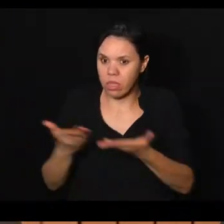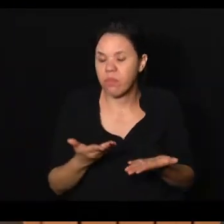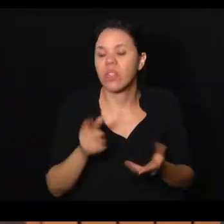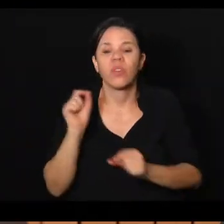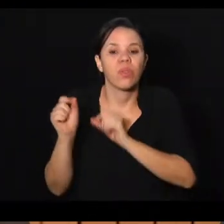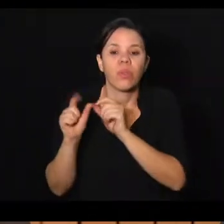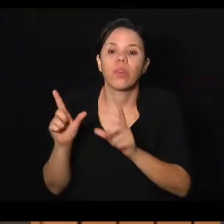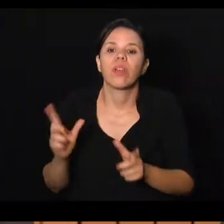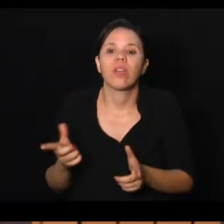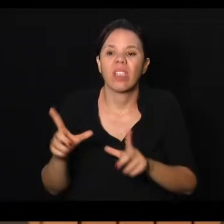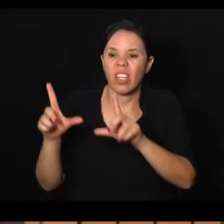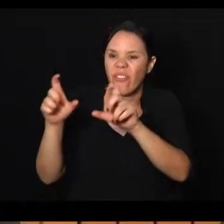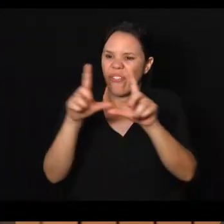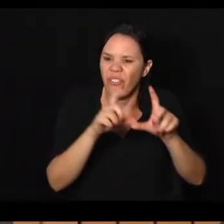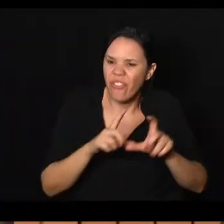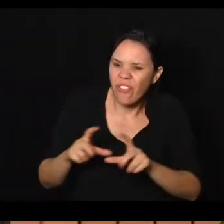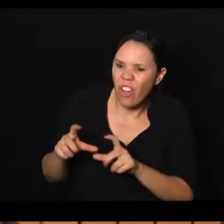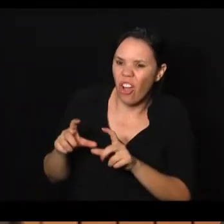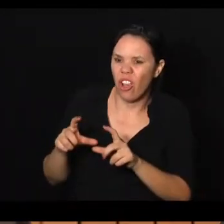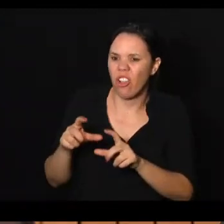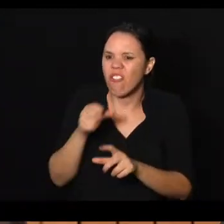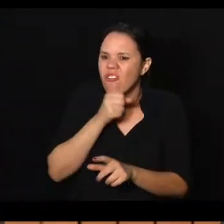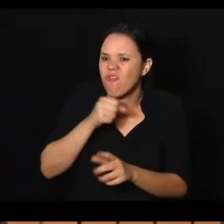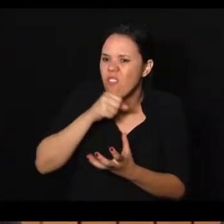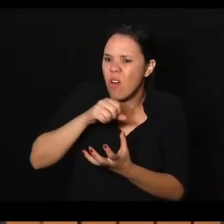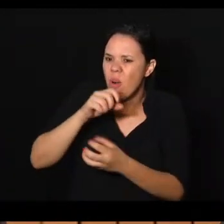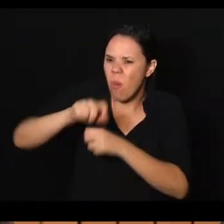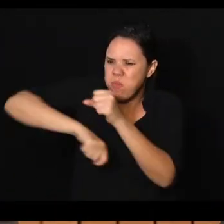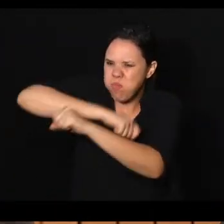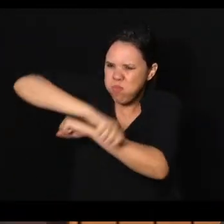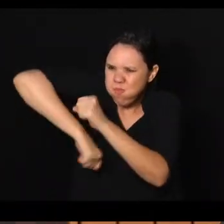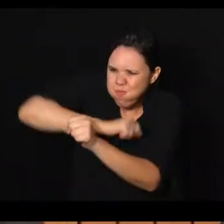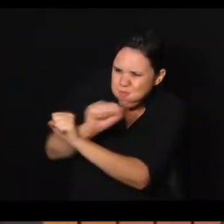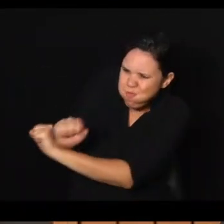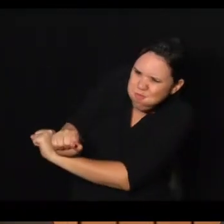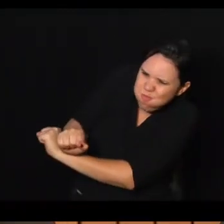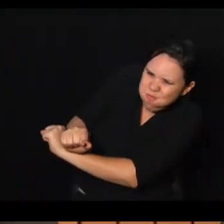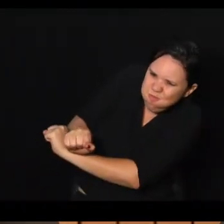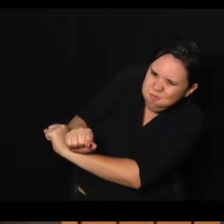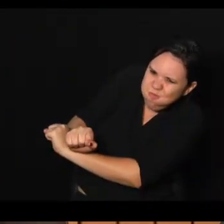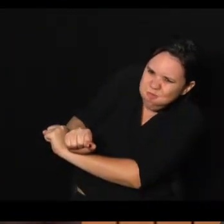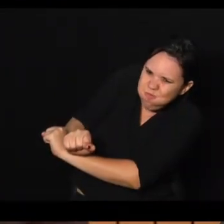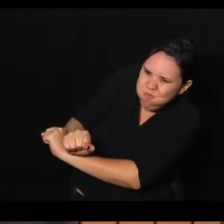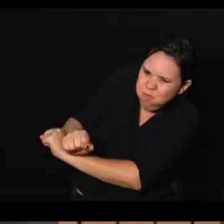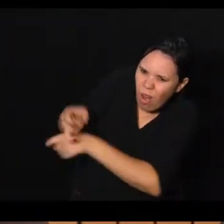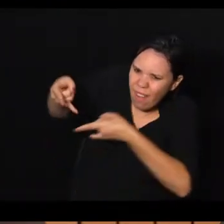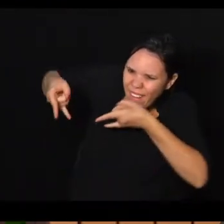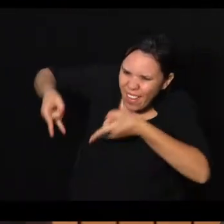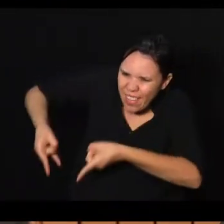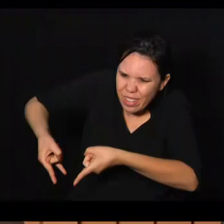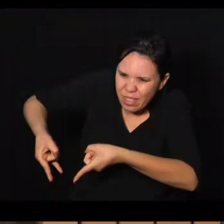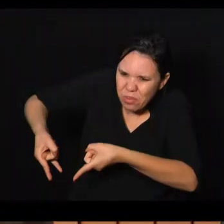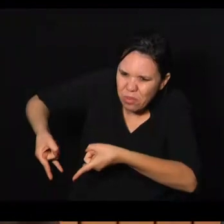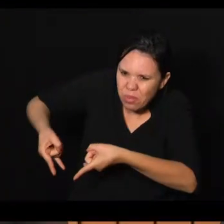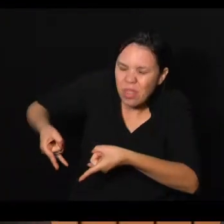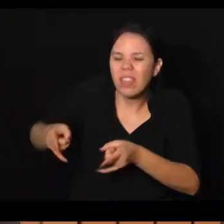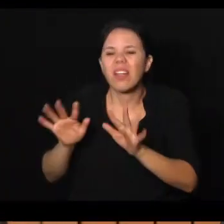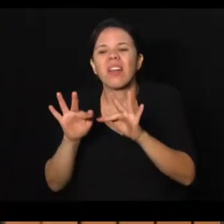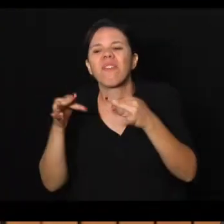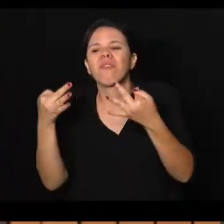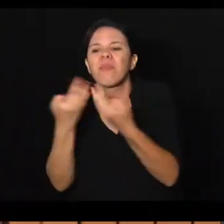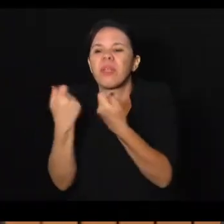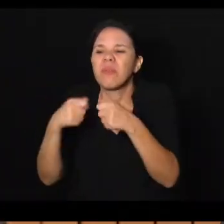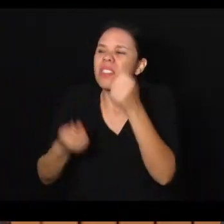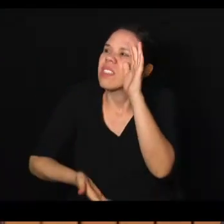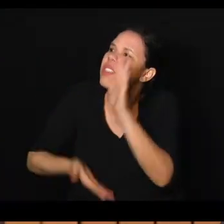senhores, imagens de idosos acorrentados, amarrados em camas, porque a família precisa